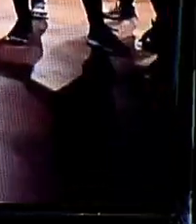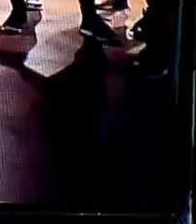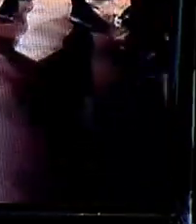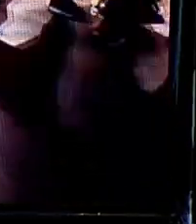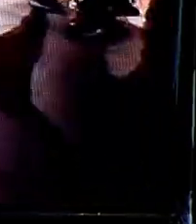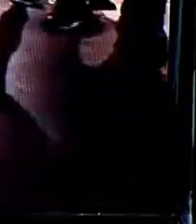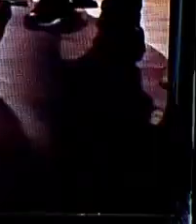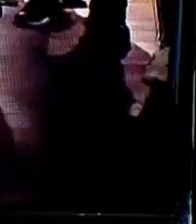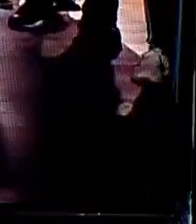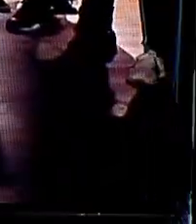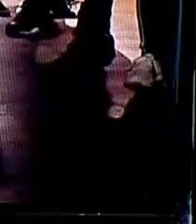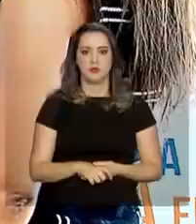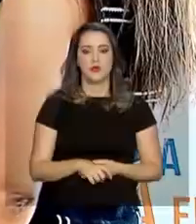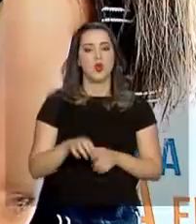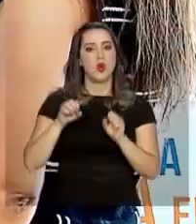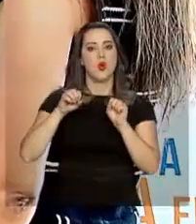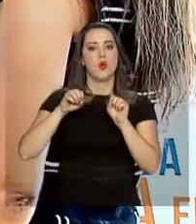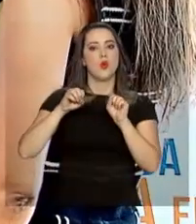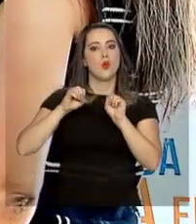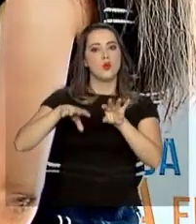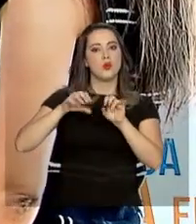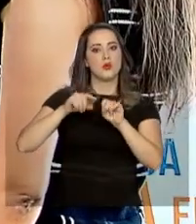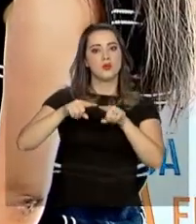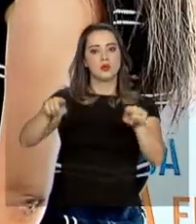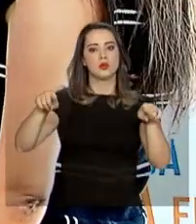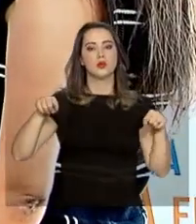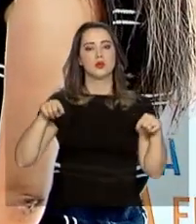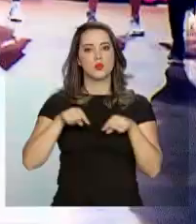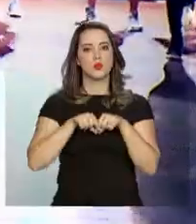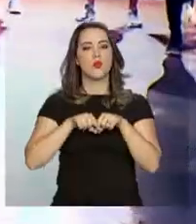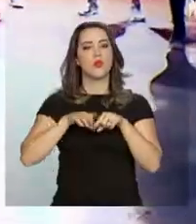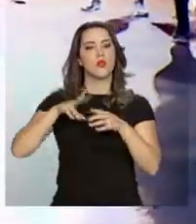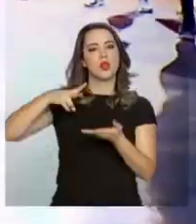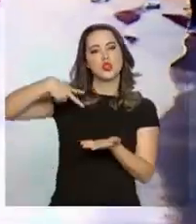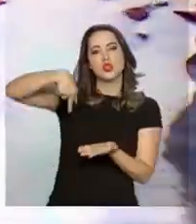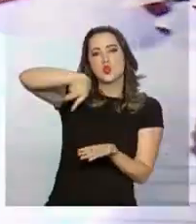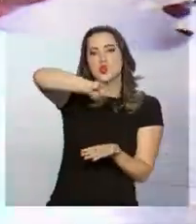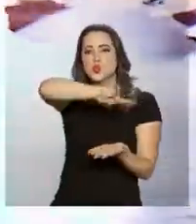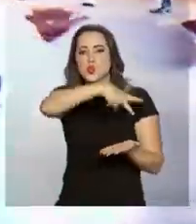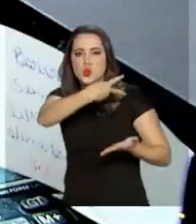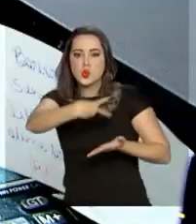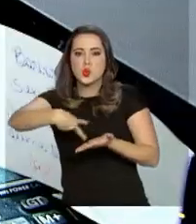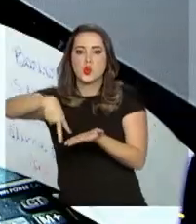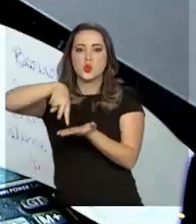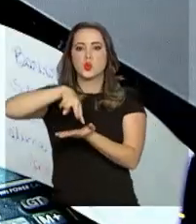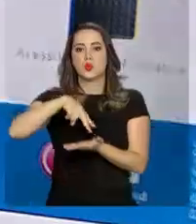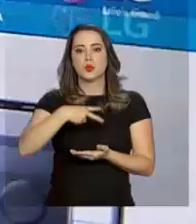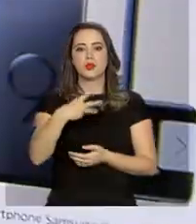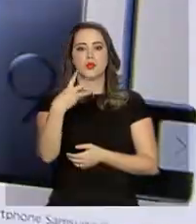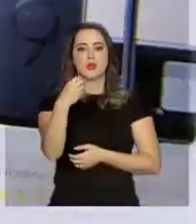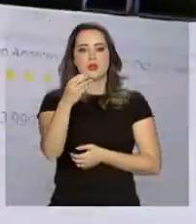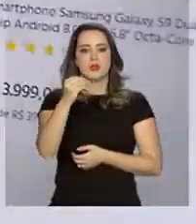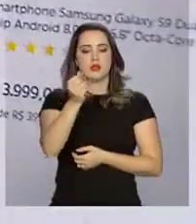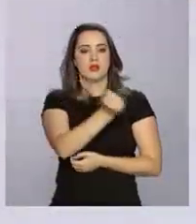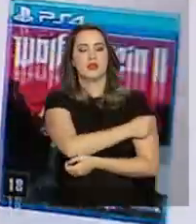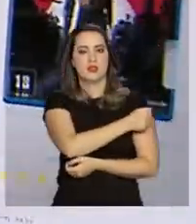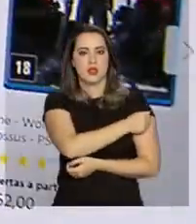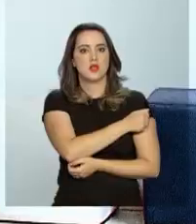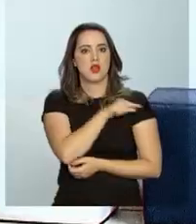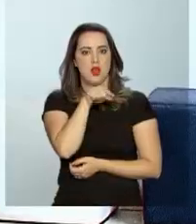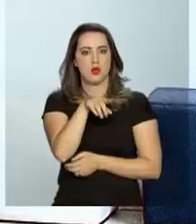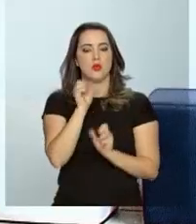a escola de dança da ana carolina equipada para atender os 300 alunos e tudo por aqui foi comprado pela